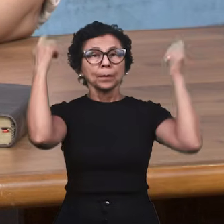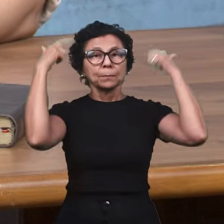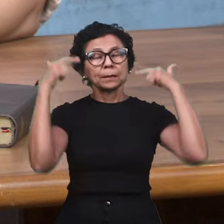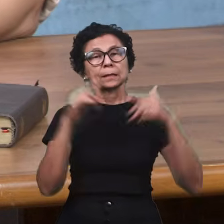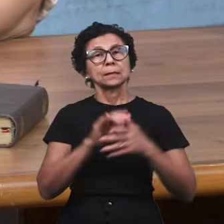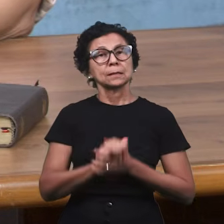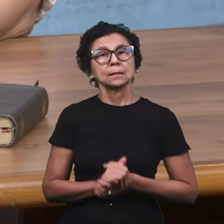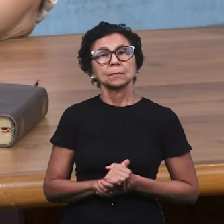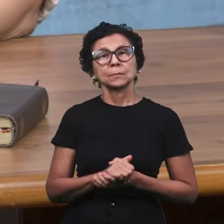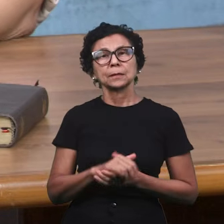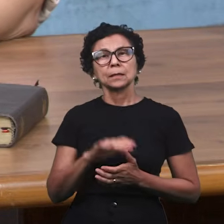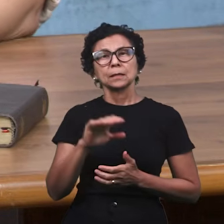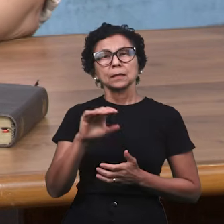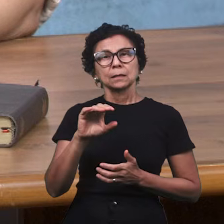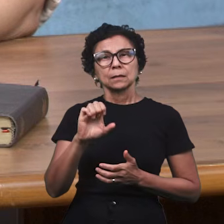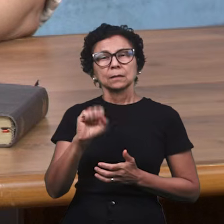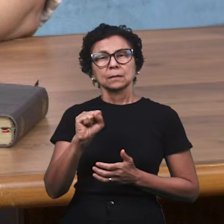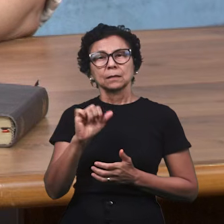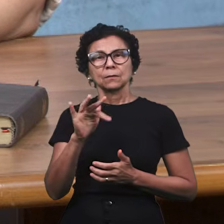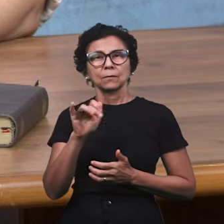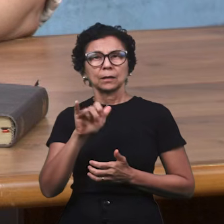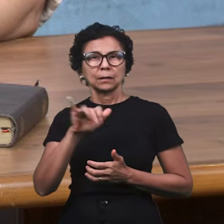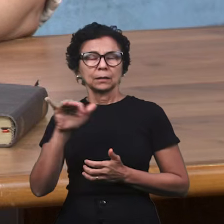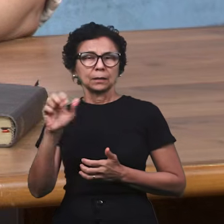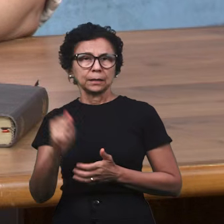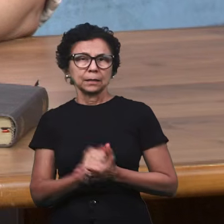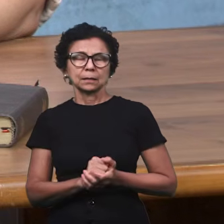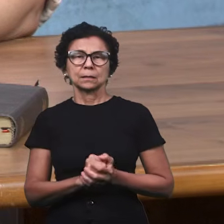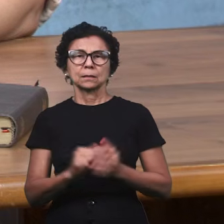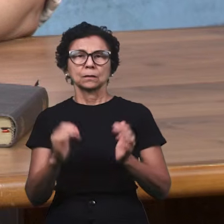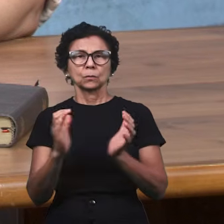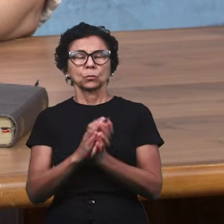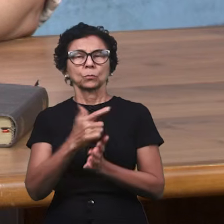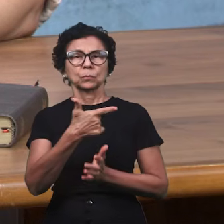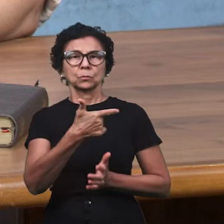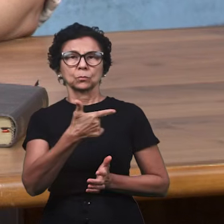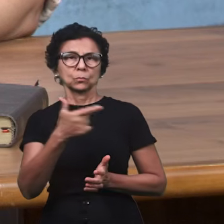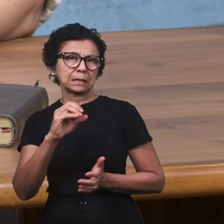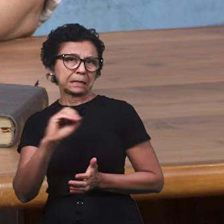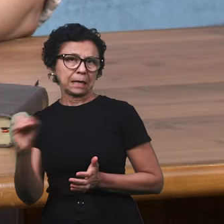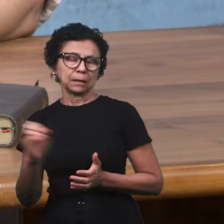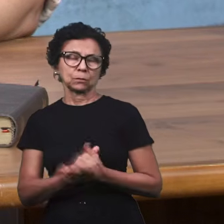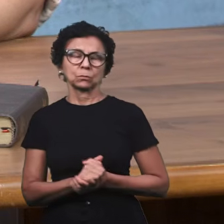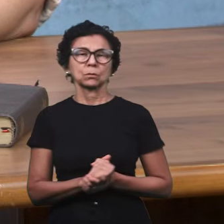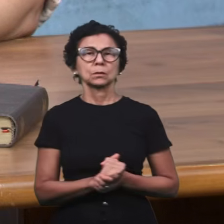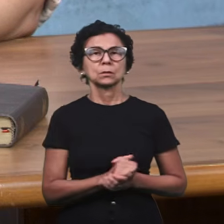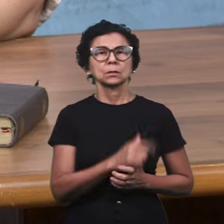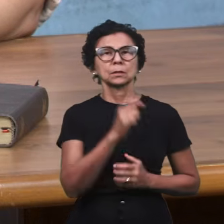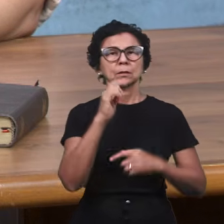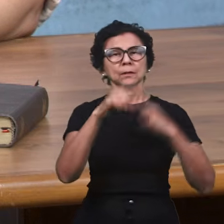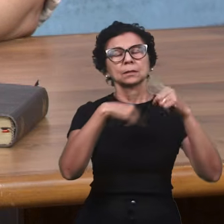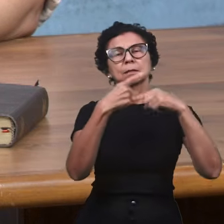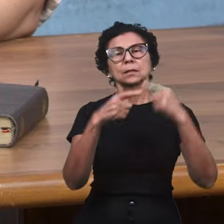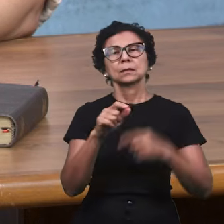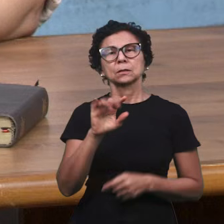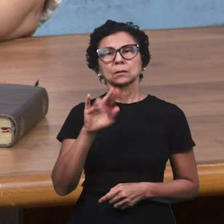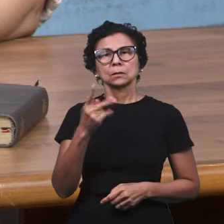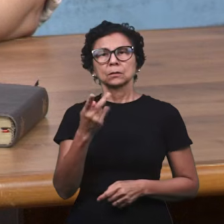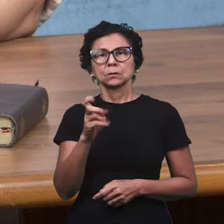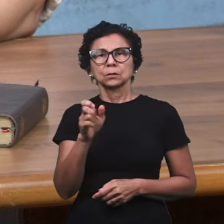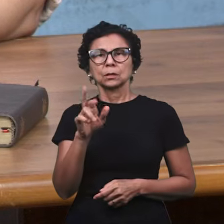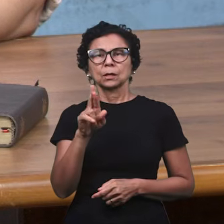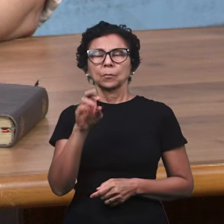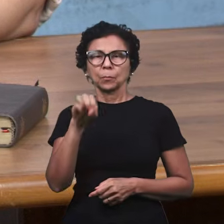de seus irmãos 200. Dos filhos de Hebron, Eliel, o príncipe, e de seus